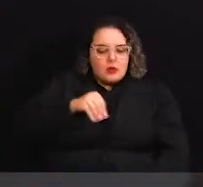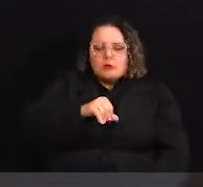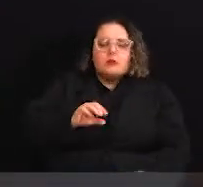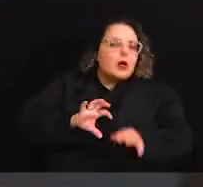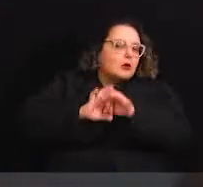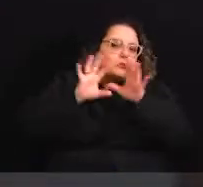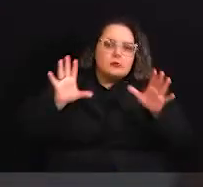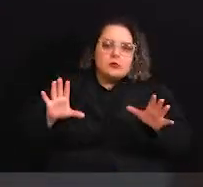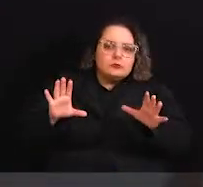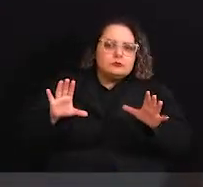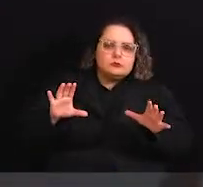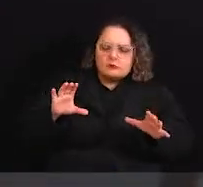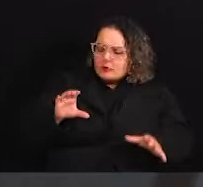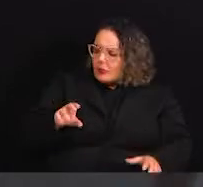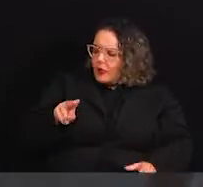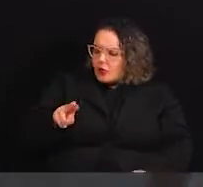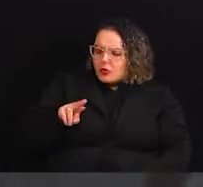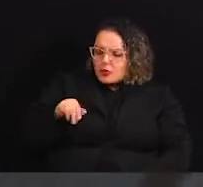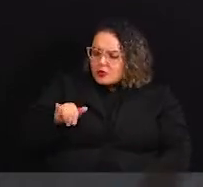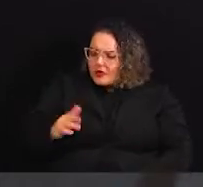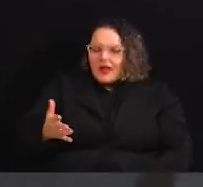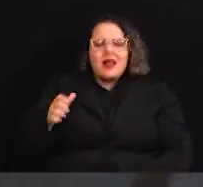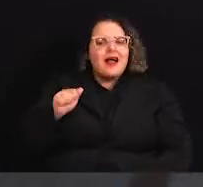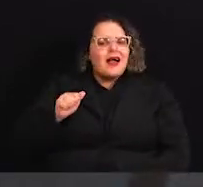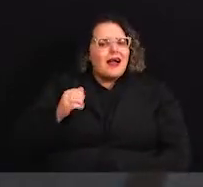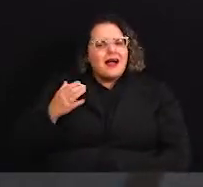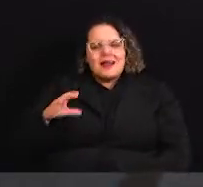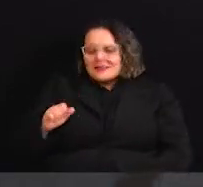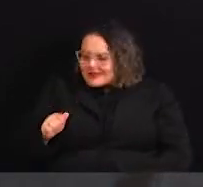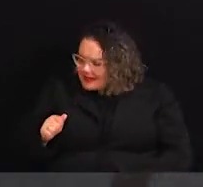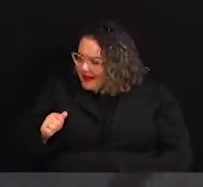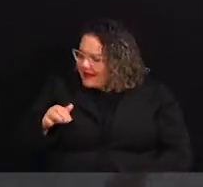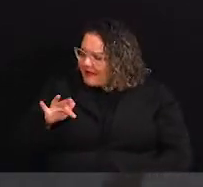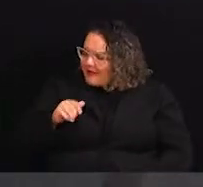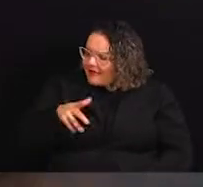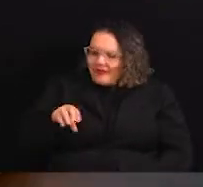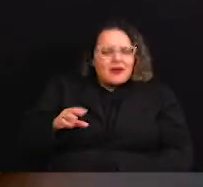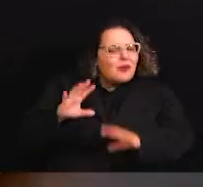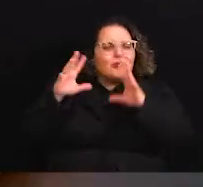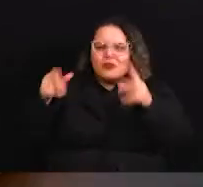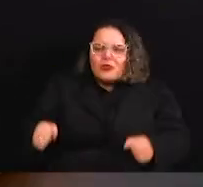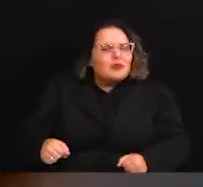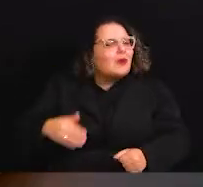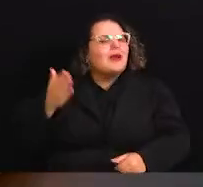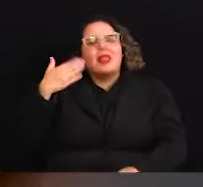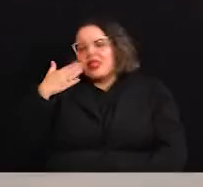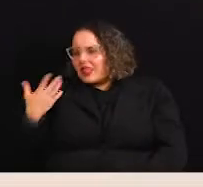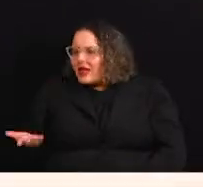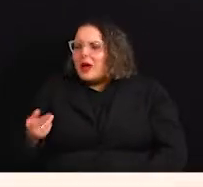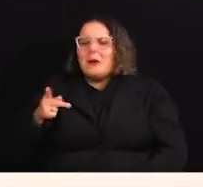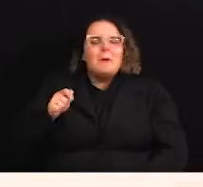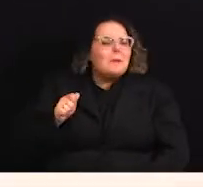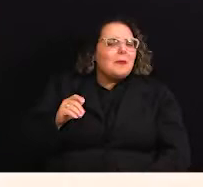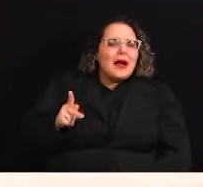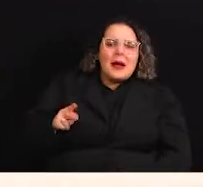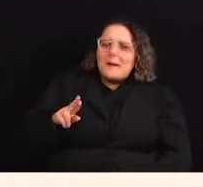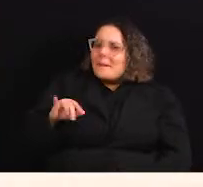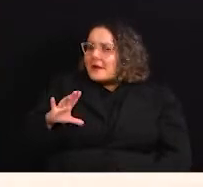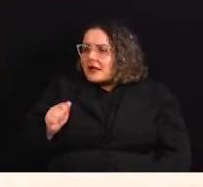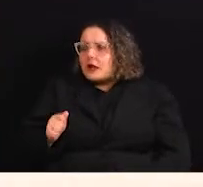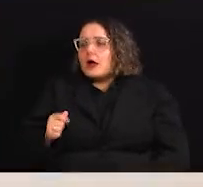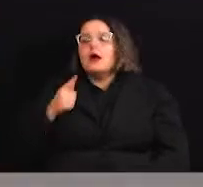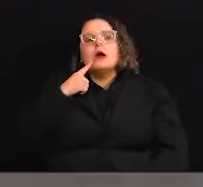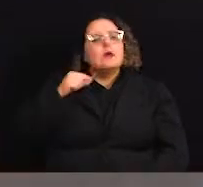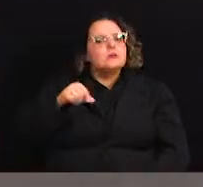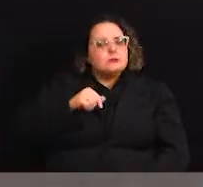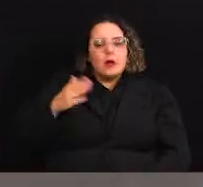tempero é bem opcional. Curry, açafrão. Isso. Páprica, picante, com pimenta, sem pimenta. Uhum. O tradicional